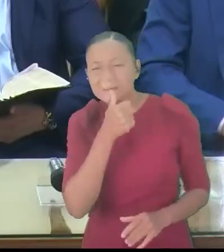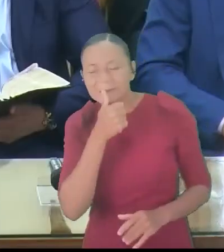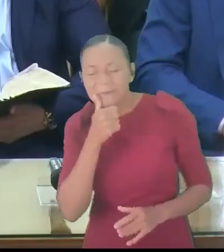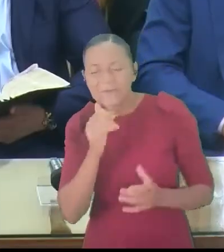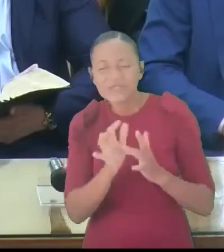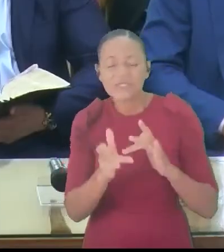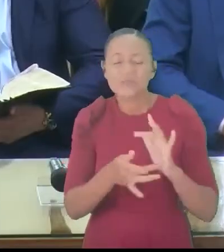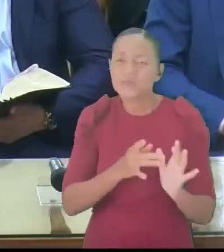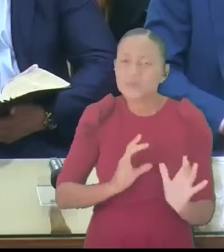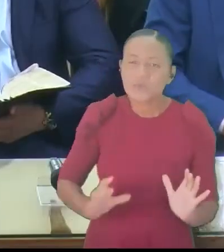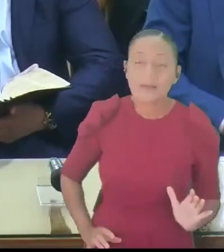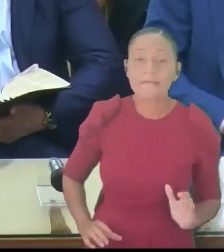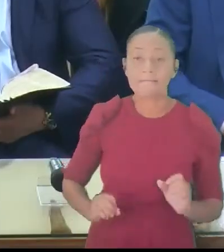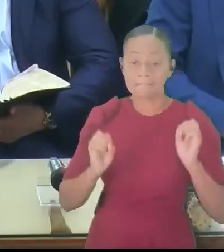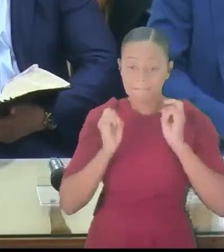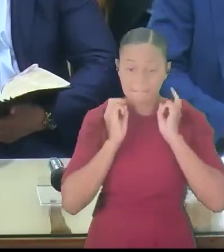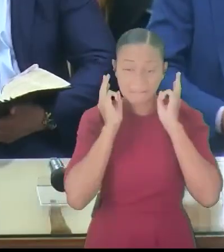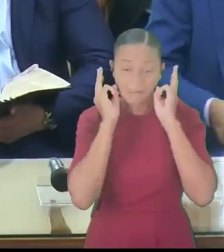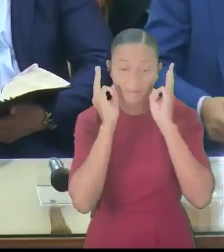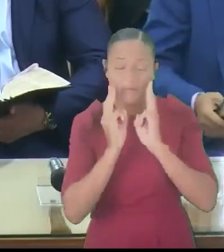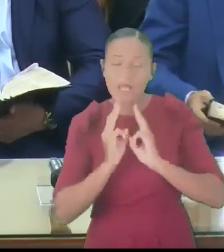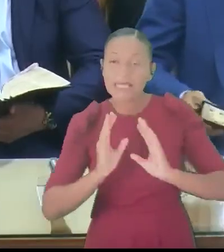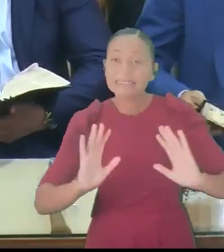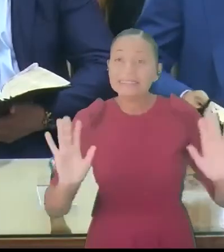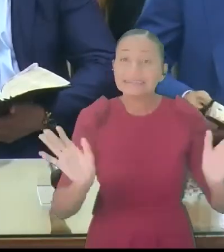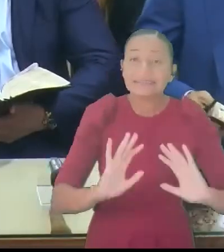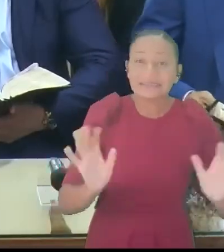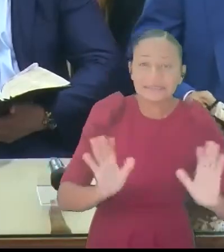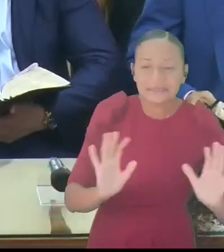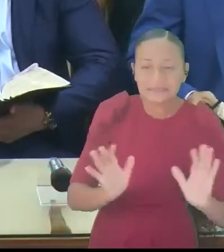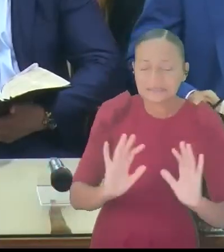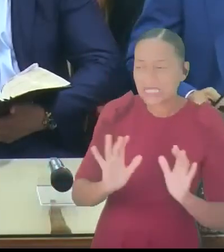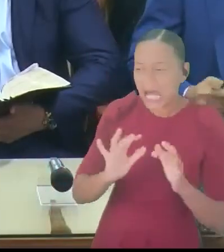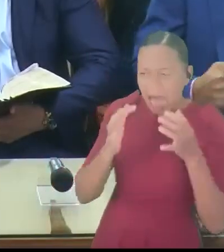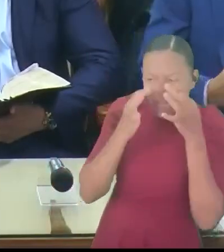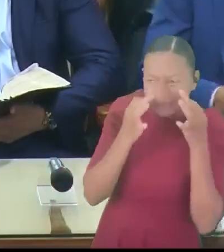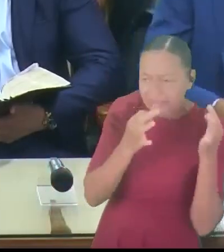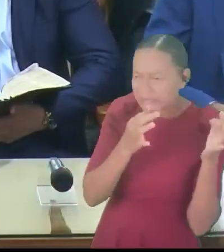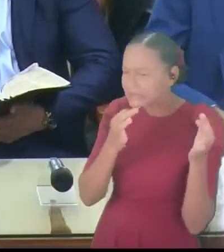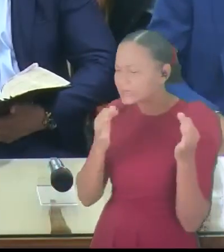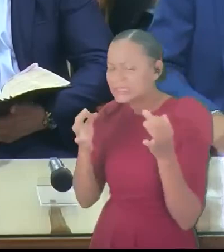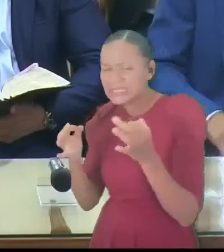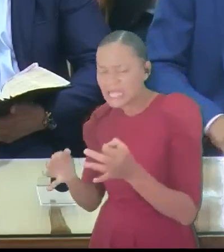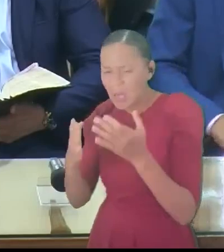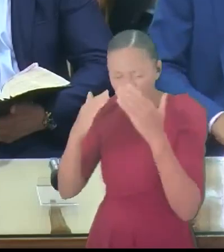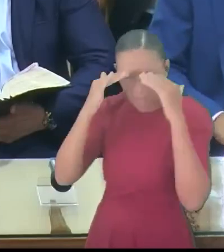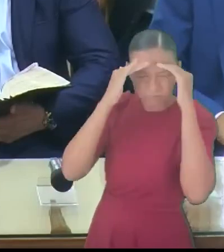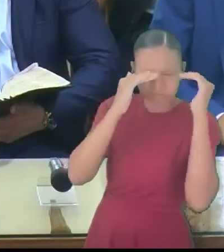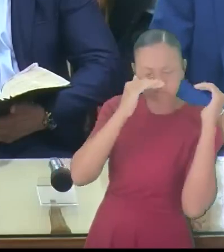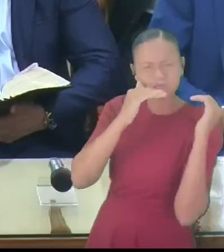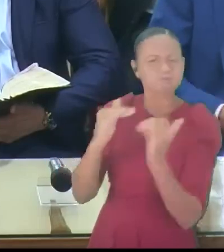Cristo, Moisés disse: quem não ouvir, quem não escutar, quem não obedecer esse profeta,